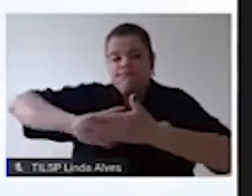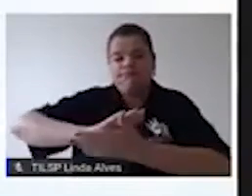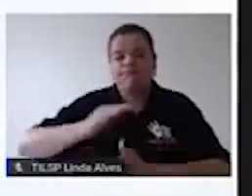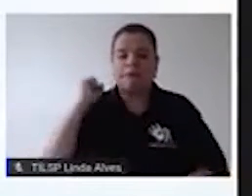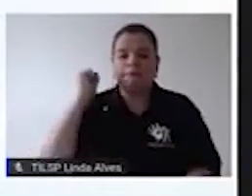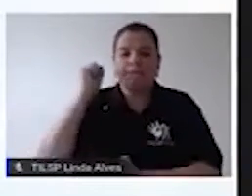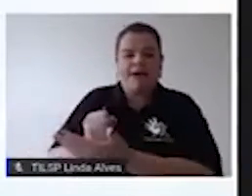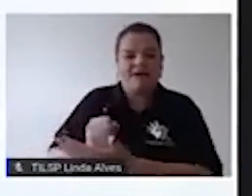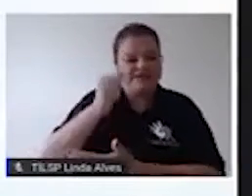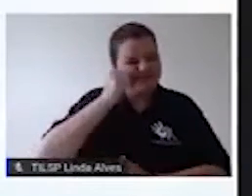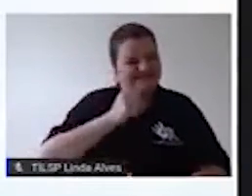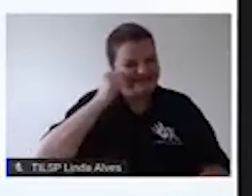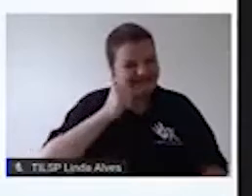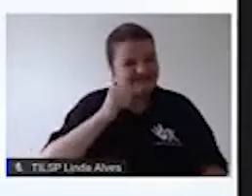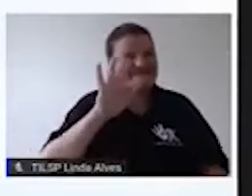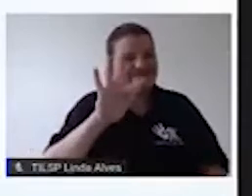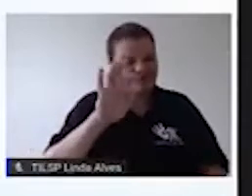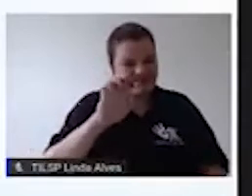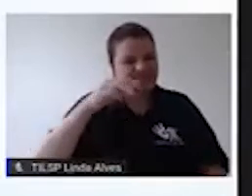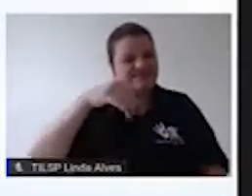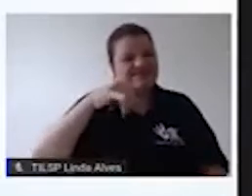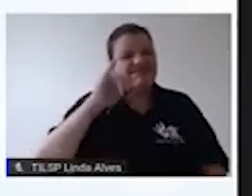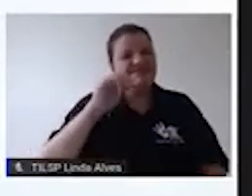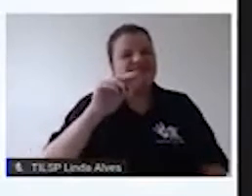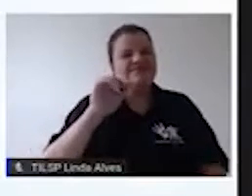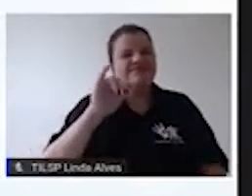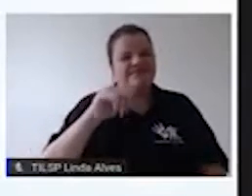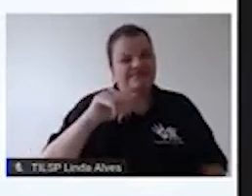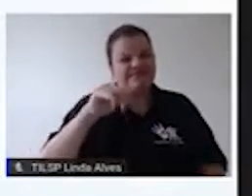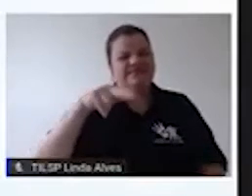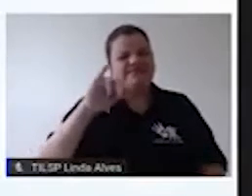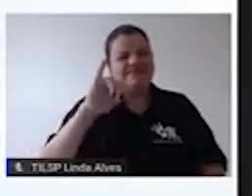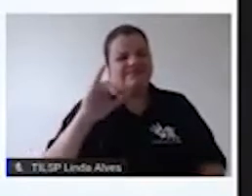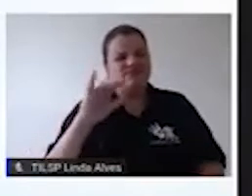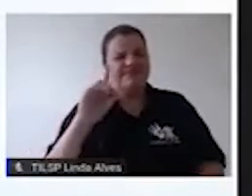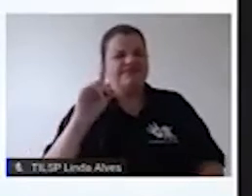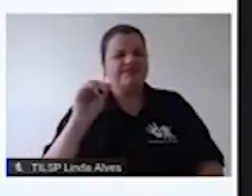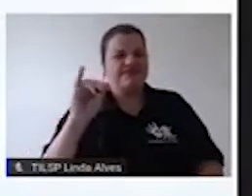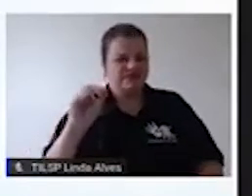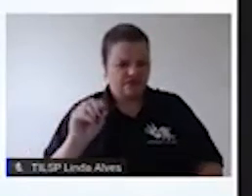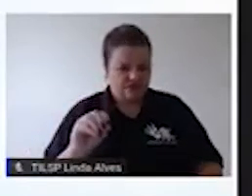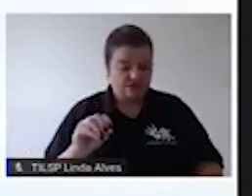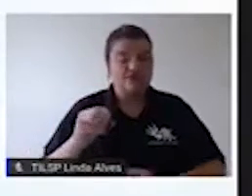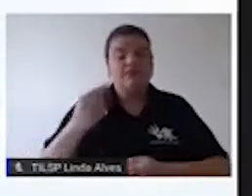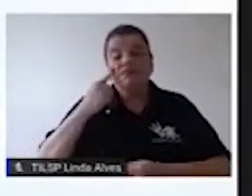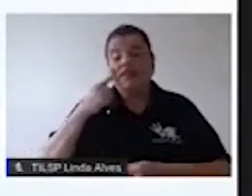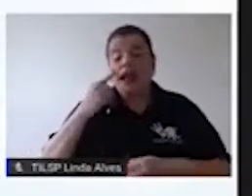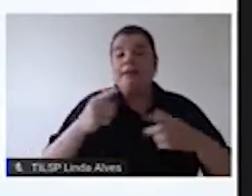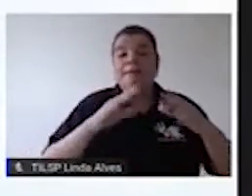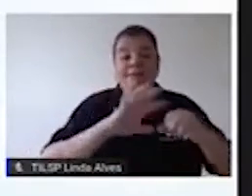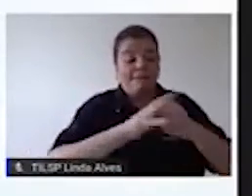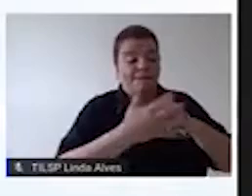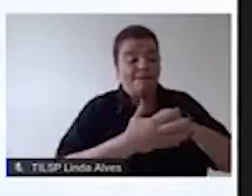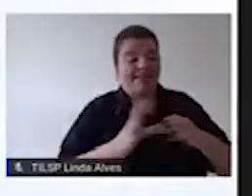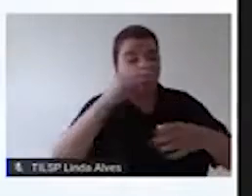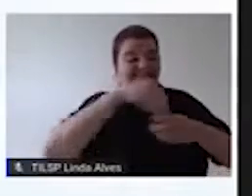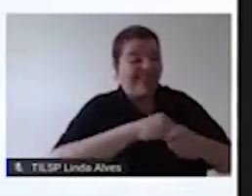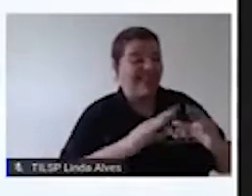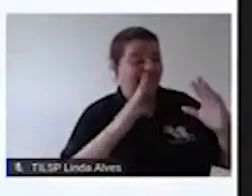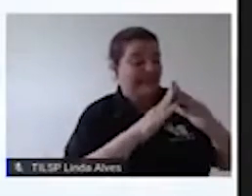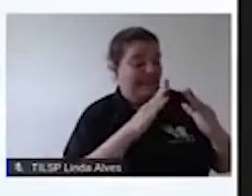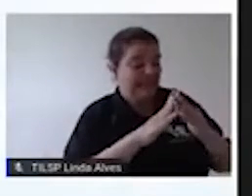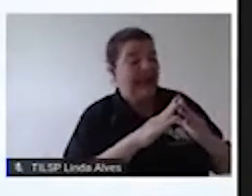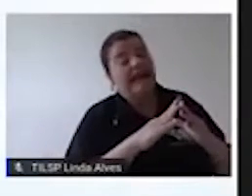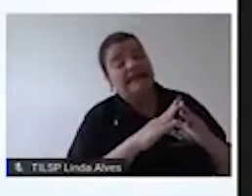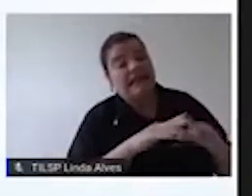E a pandemia, obviamente, ela aumentou isso muito mais, né, só pelo